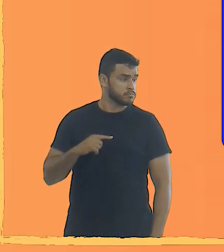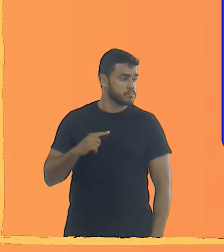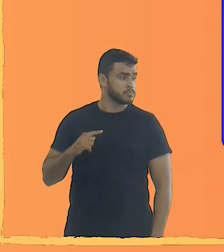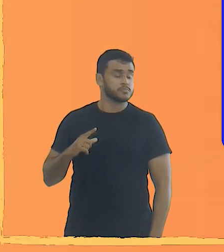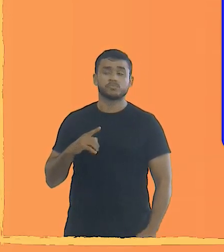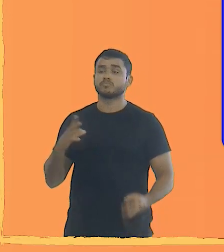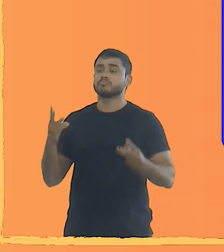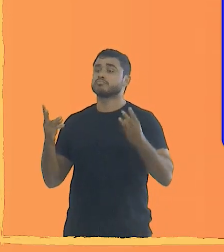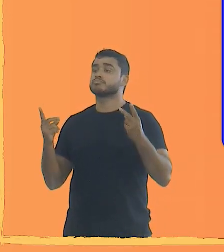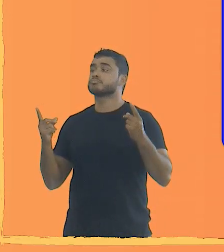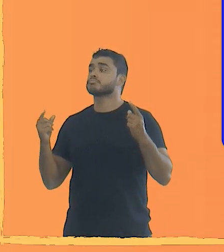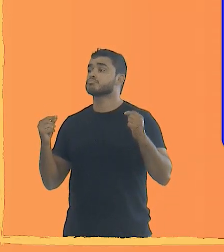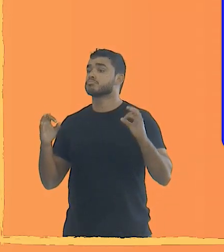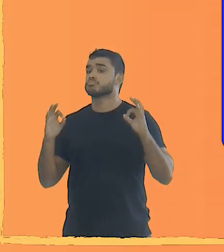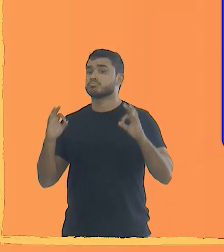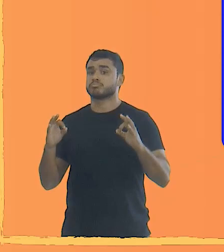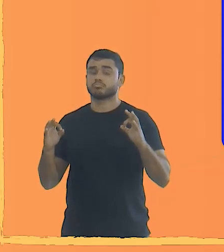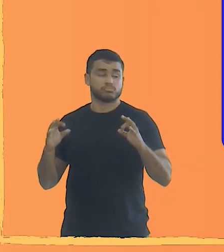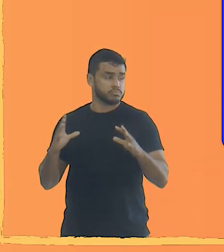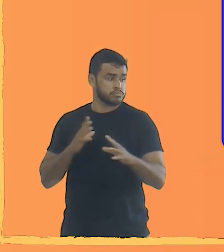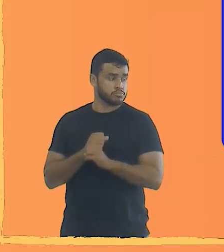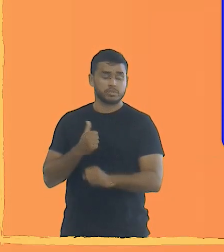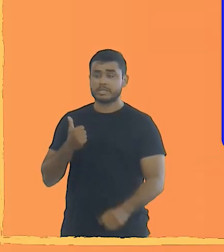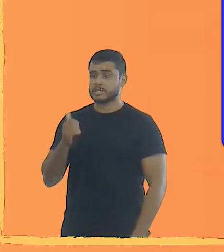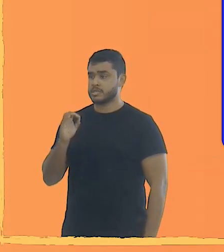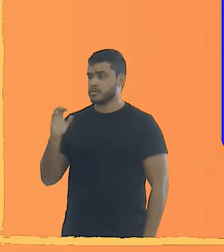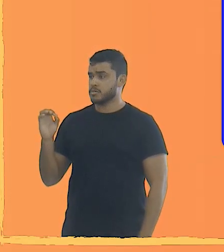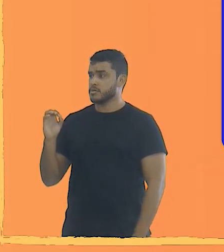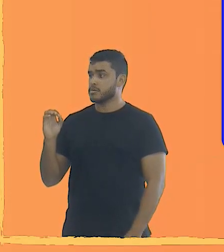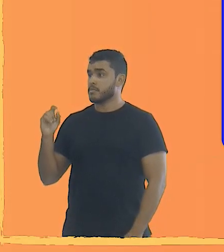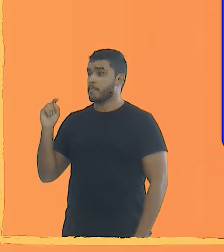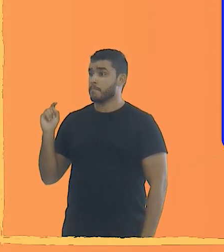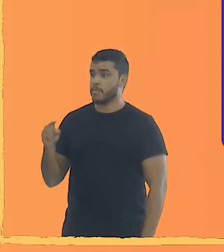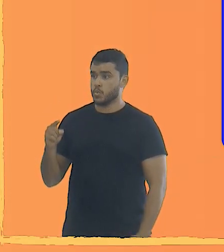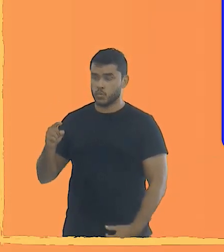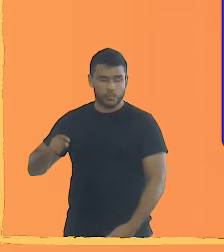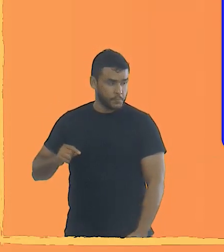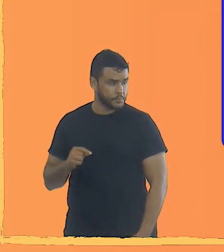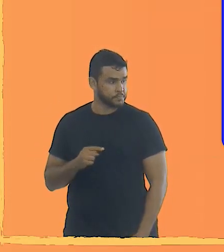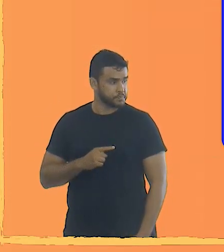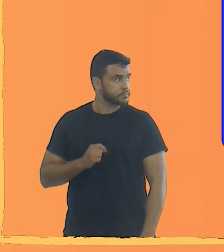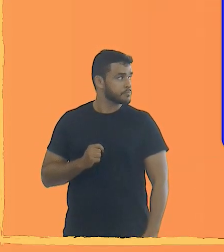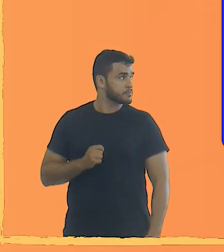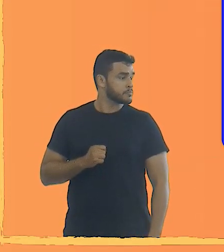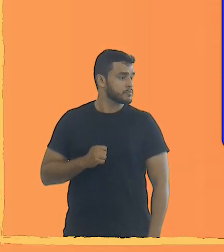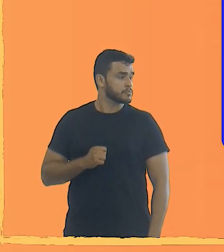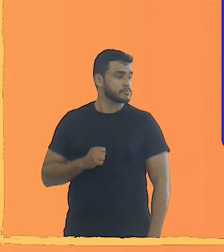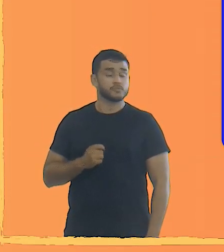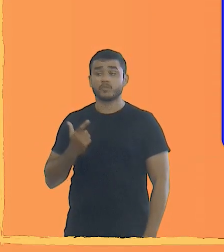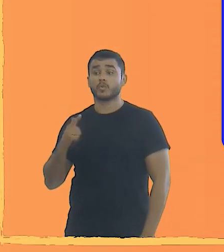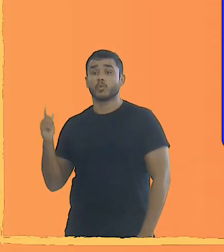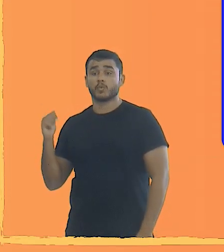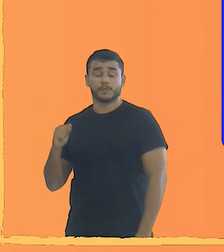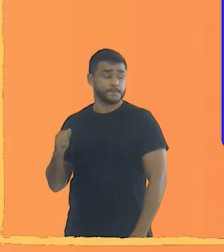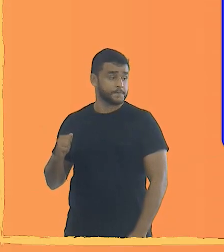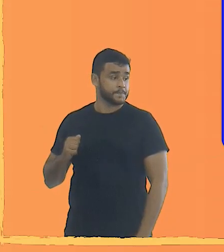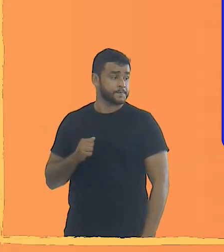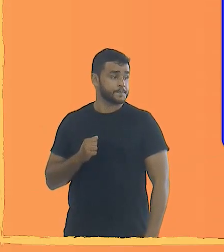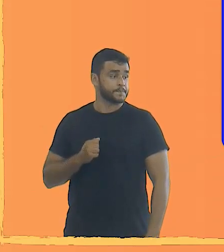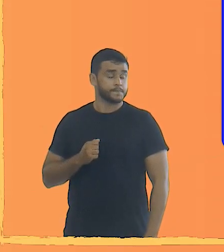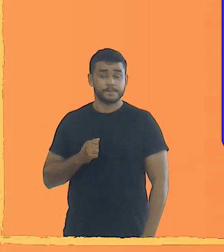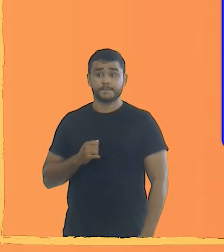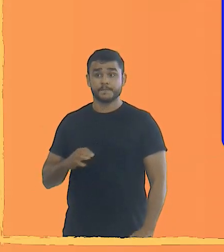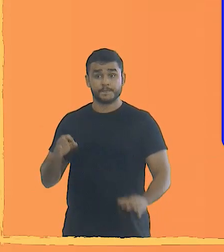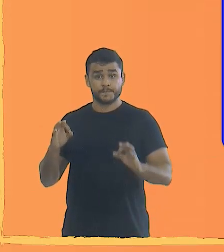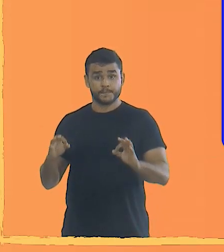pessoas, né? E aqui só tem 100.000 senhas possíveis. Essa aqui também não dá certo. E a última, essa aqui vai ter que dar